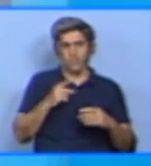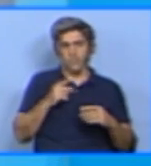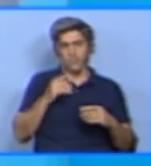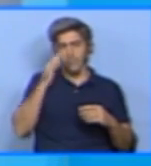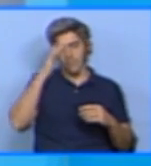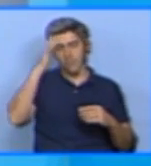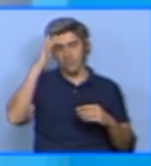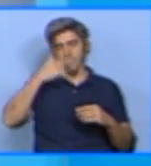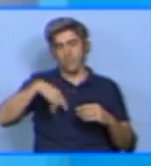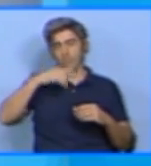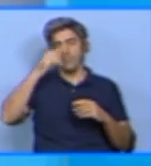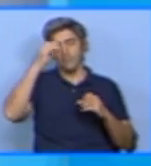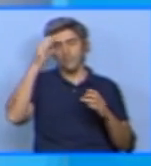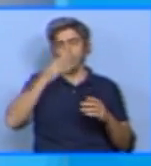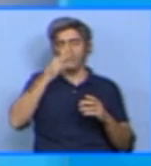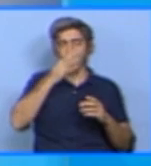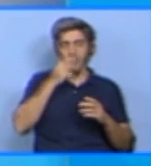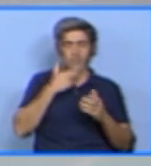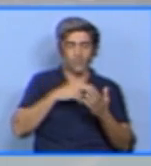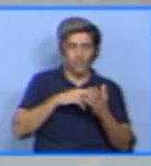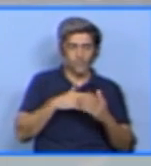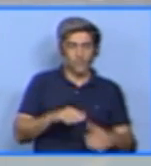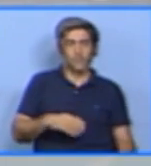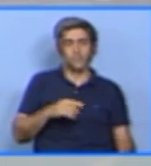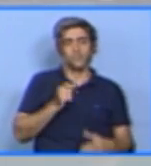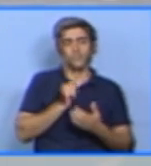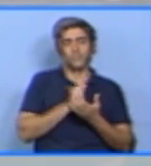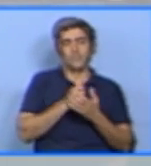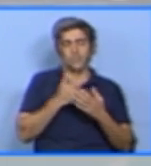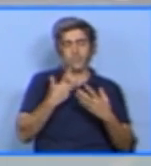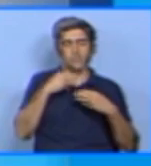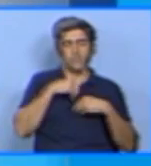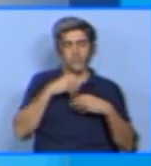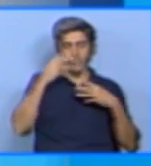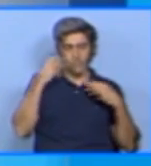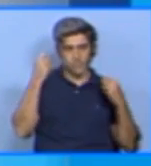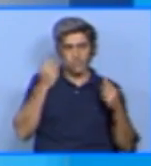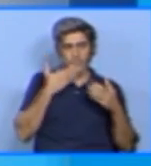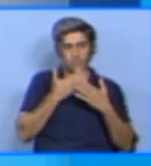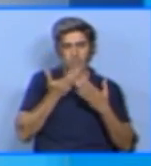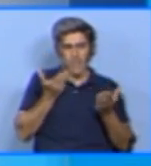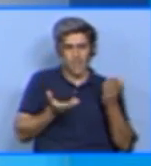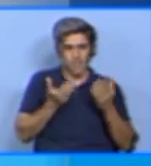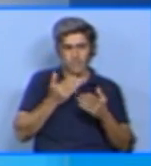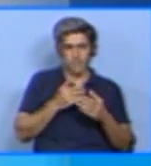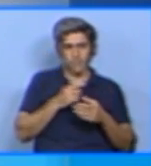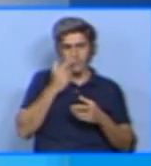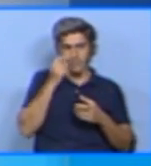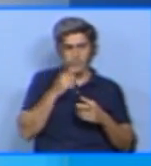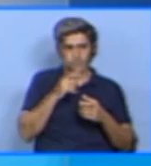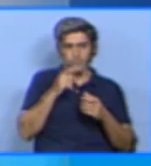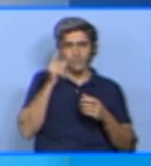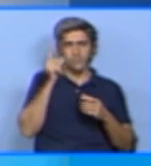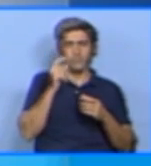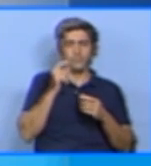fantasia nossa para explicar um bocadinho essa realidade. Mas o que é que o exorcismo, quando faz? Equilibra a pessoa. Os exorcismos de Jesus Cristo